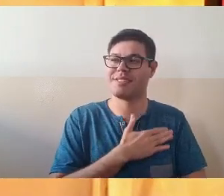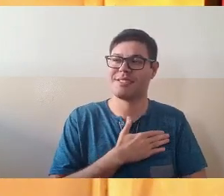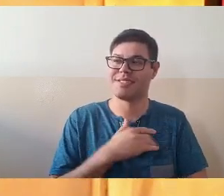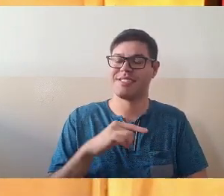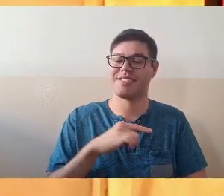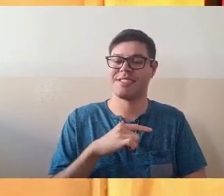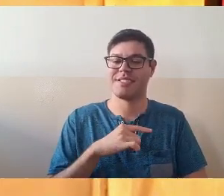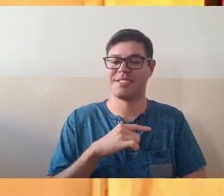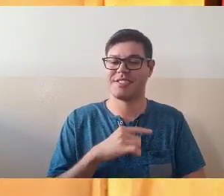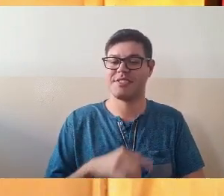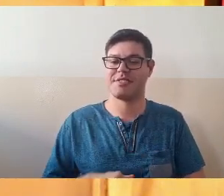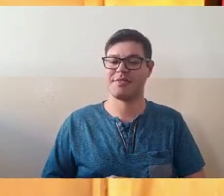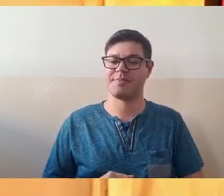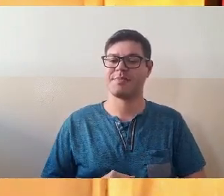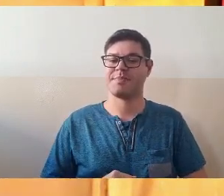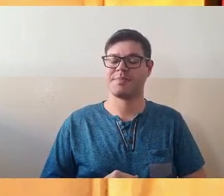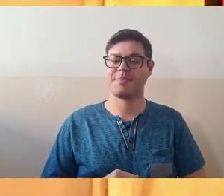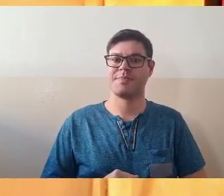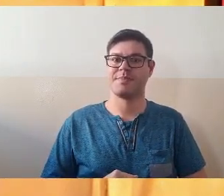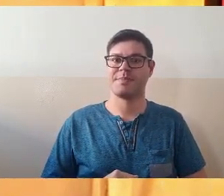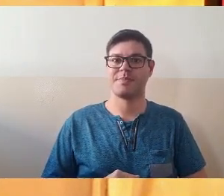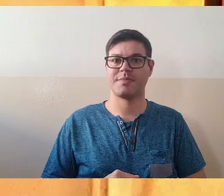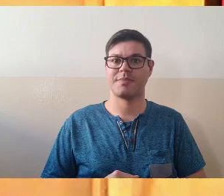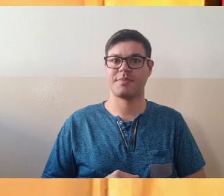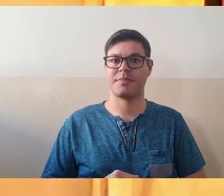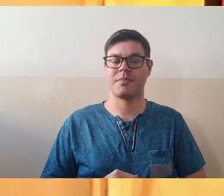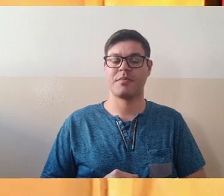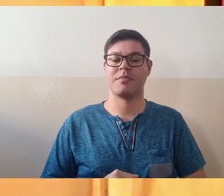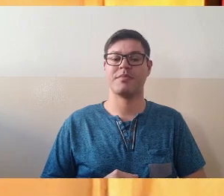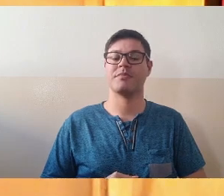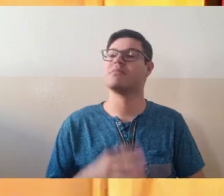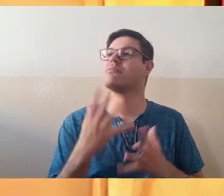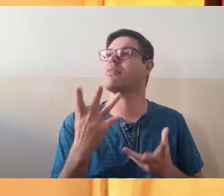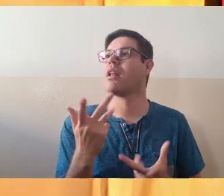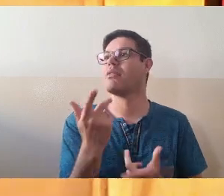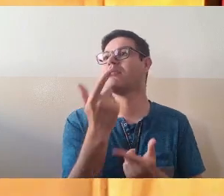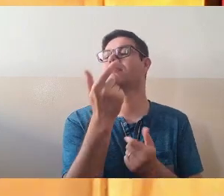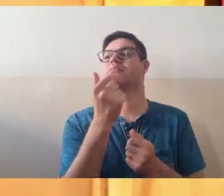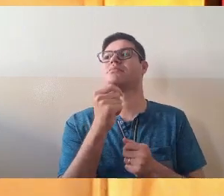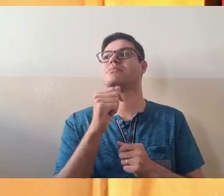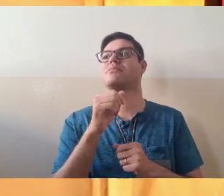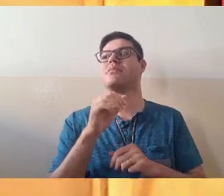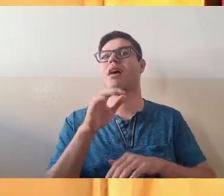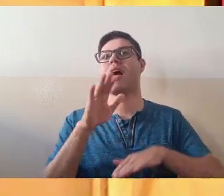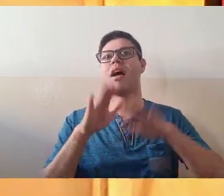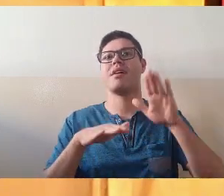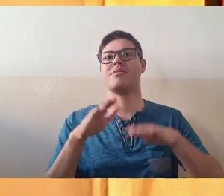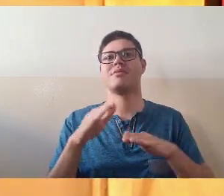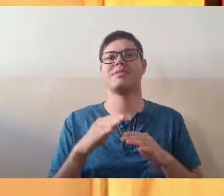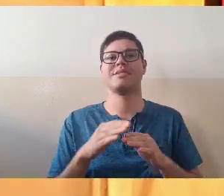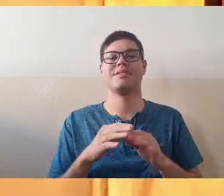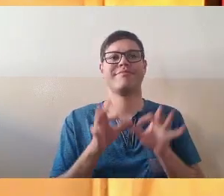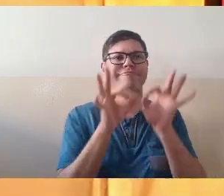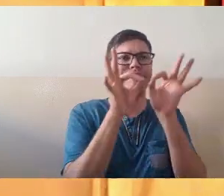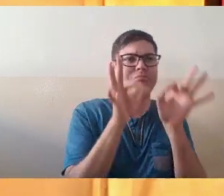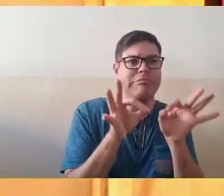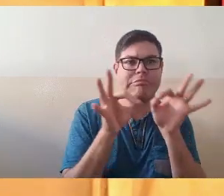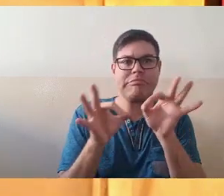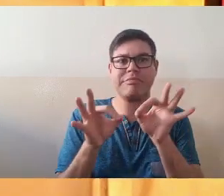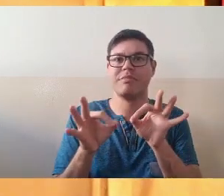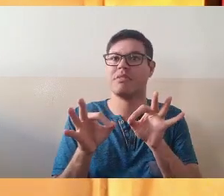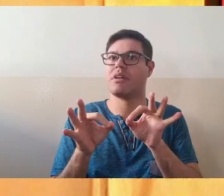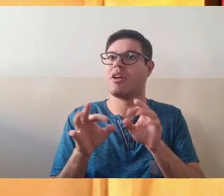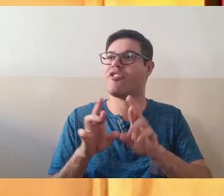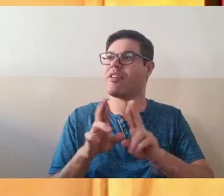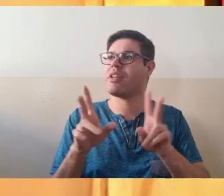que é incrivelmente fora dos padrões, assim. Mas o